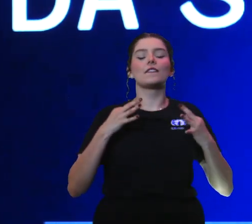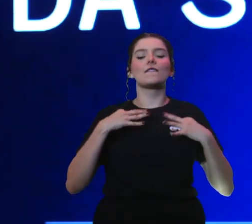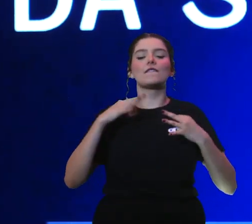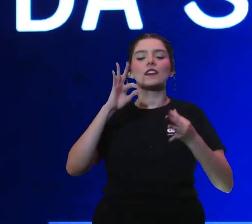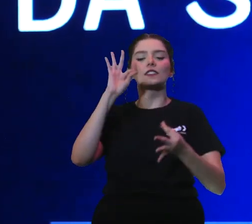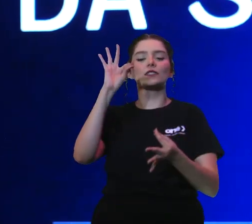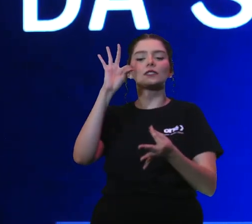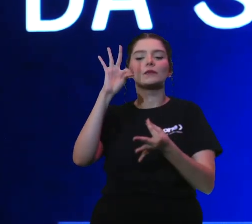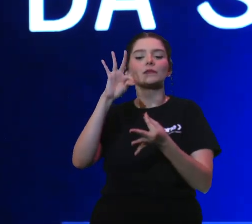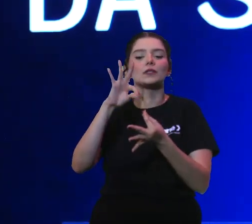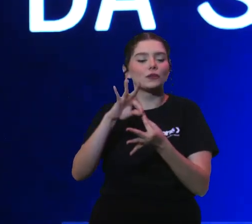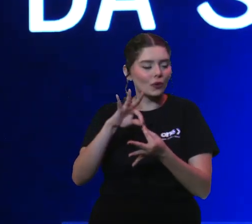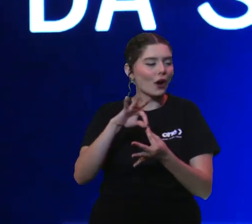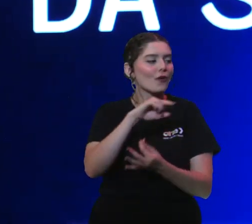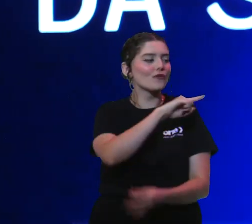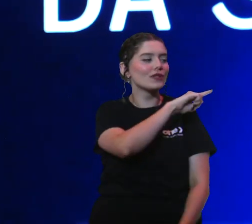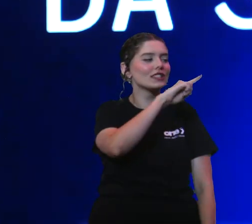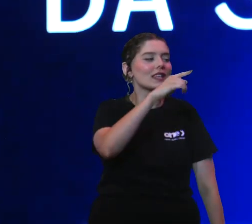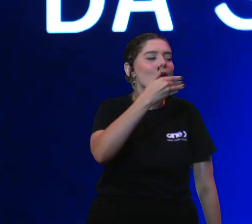um dos que tem melhor nessa mesa aqui.